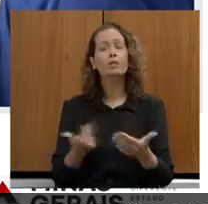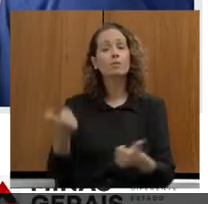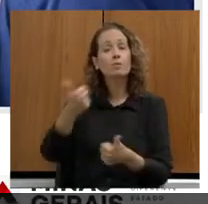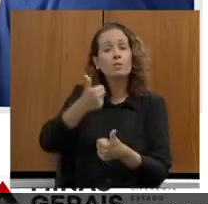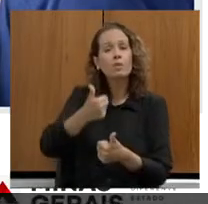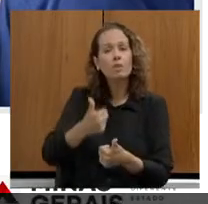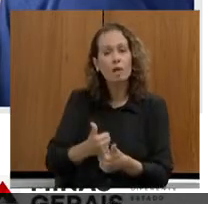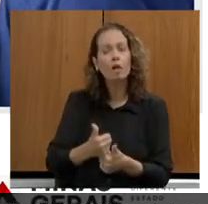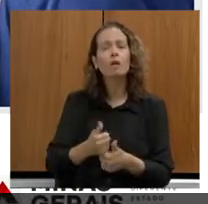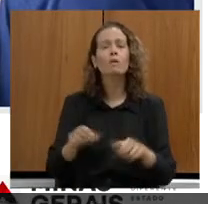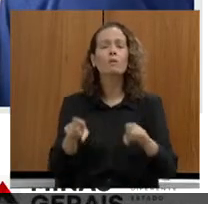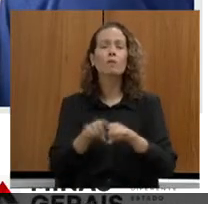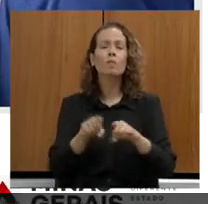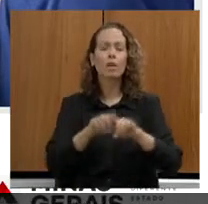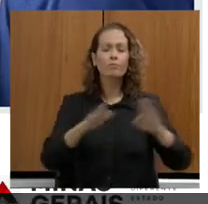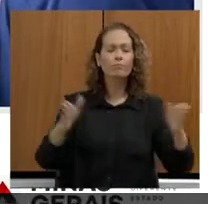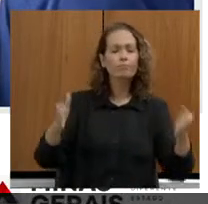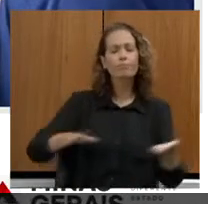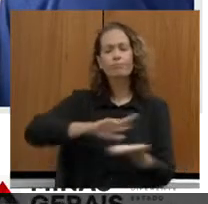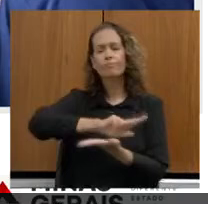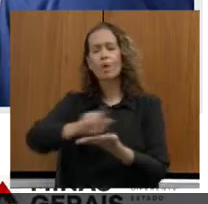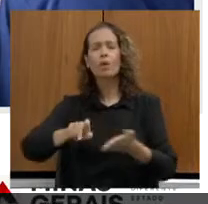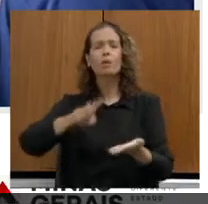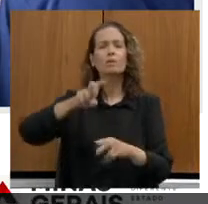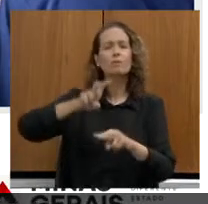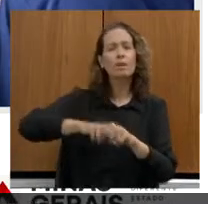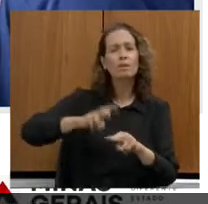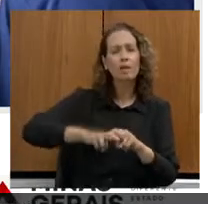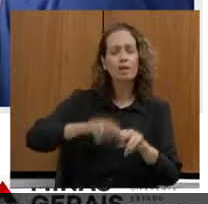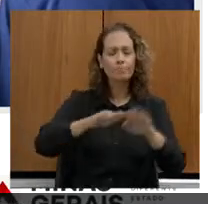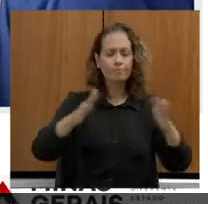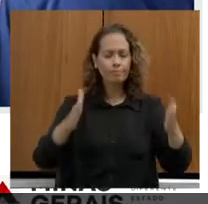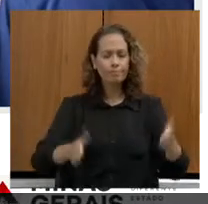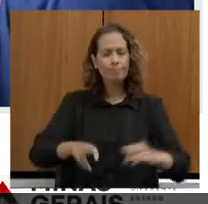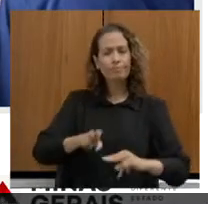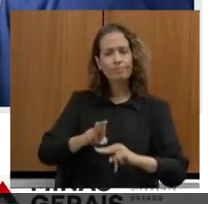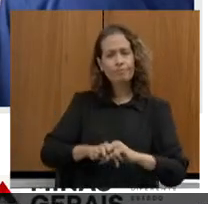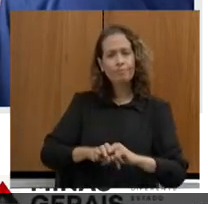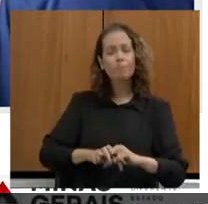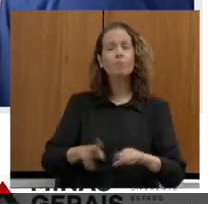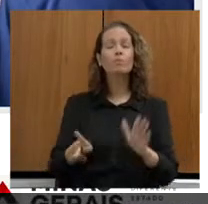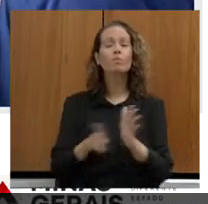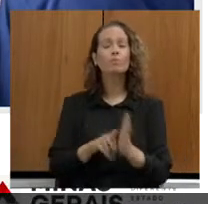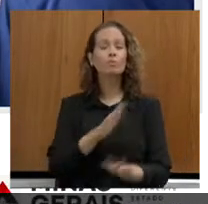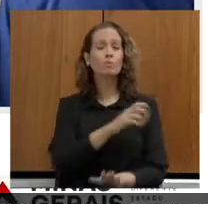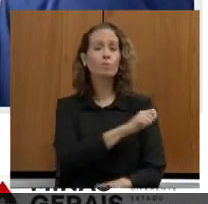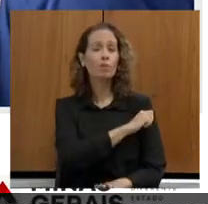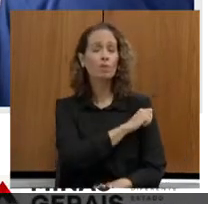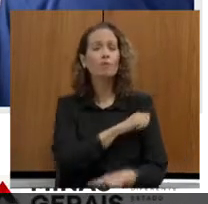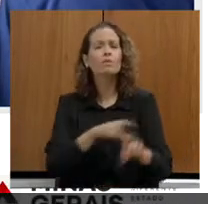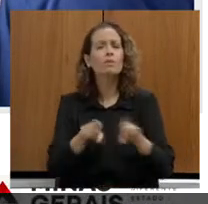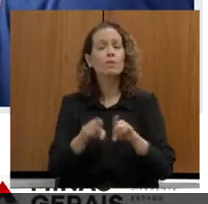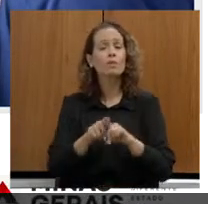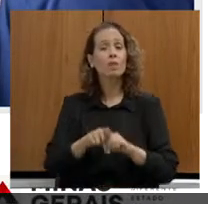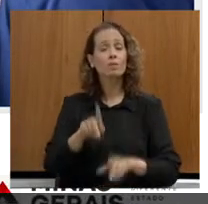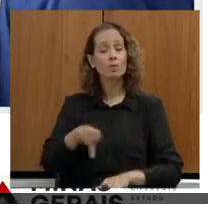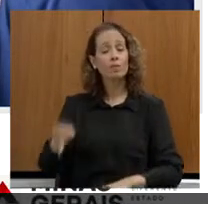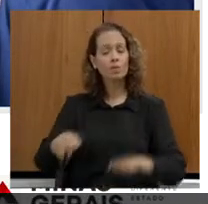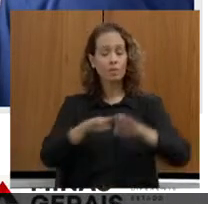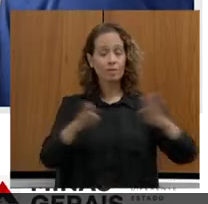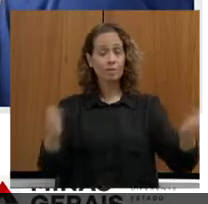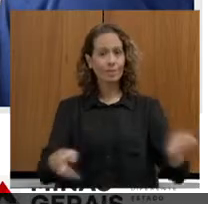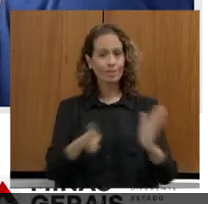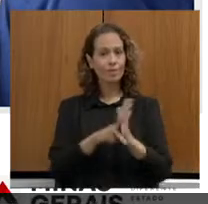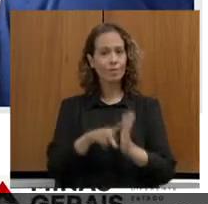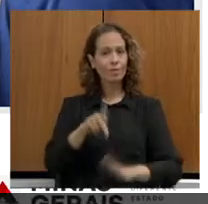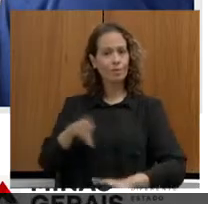por cento do mobiliário de carteiras né de estudantes e e e professores né mesa dos professores